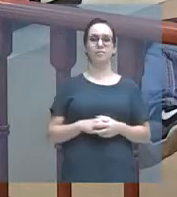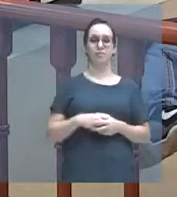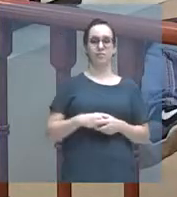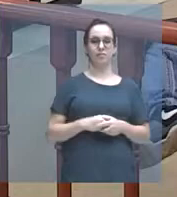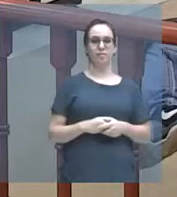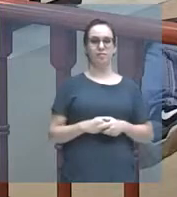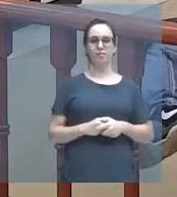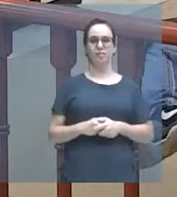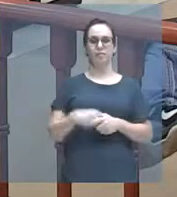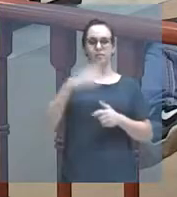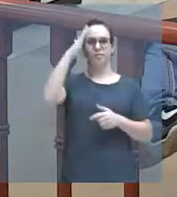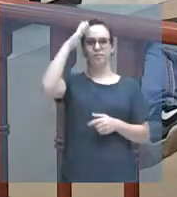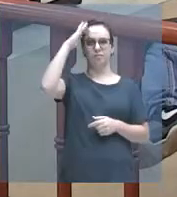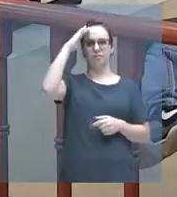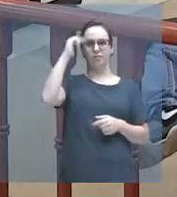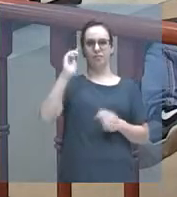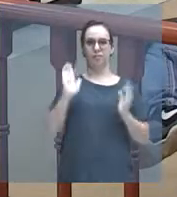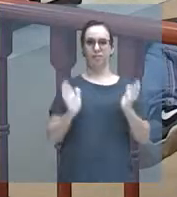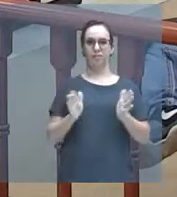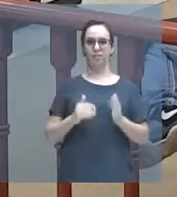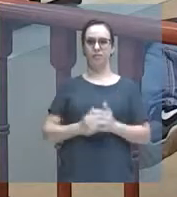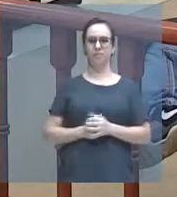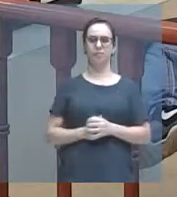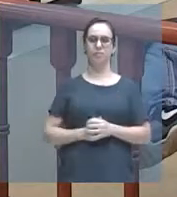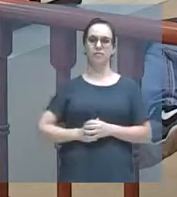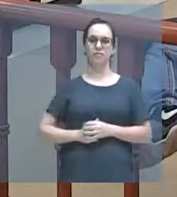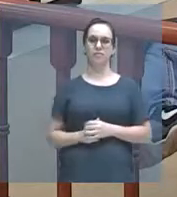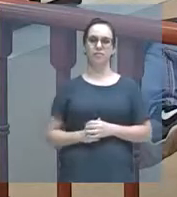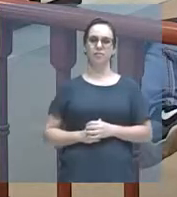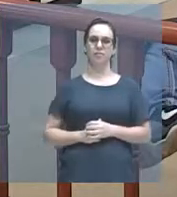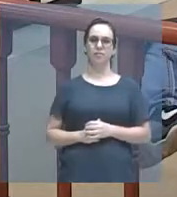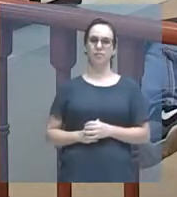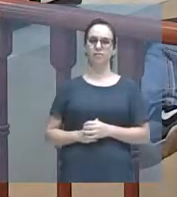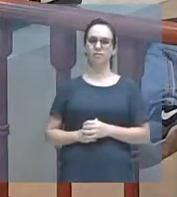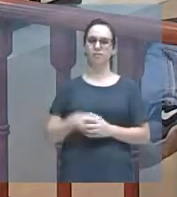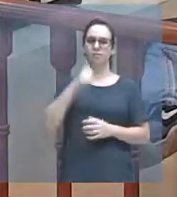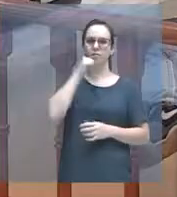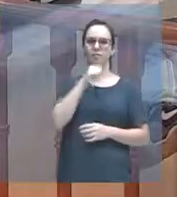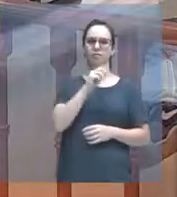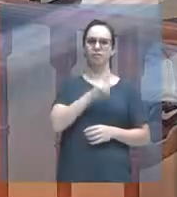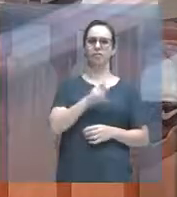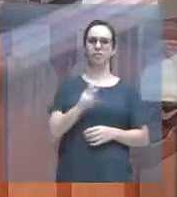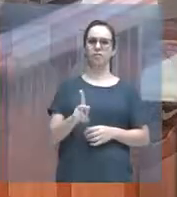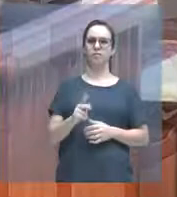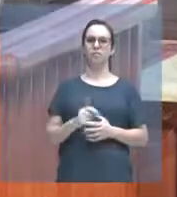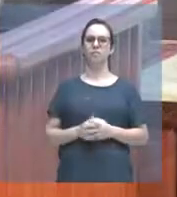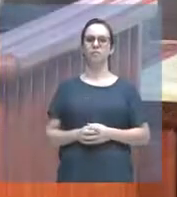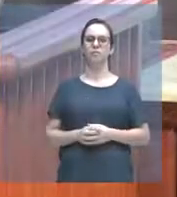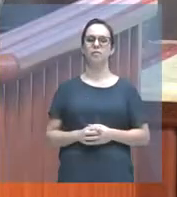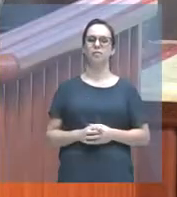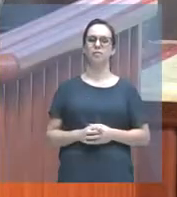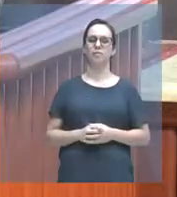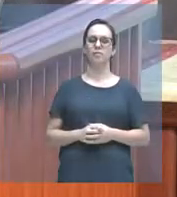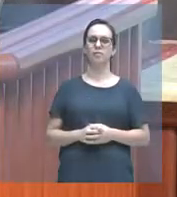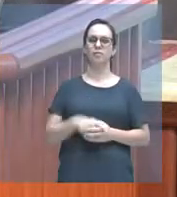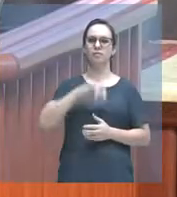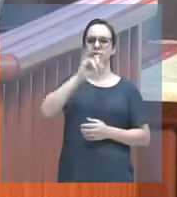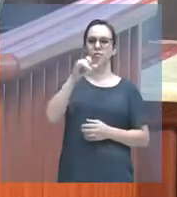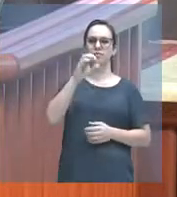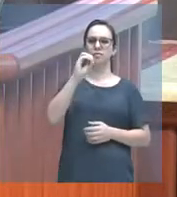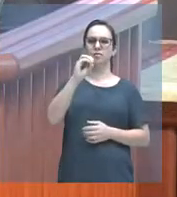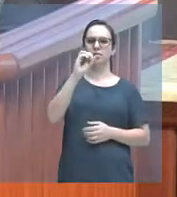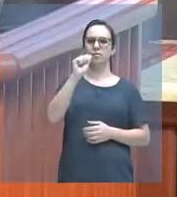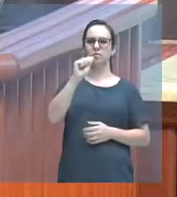momento. Né? Então, Dedé, seu João, Denise, Serginho, que Deus